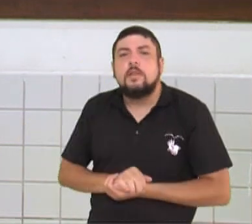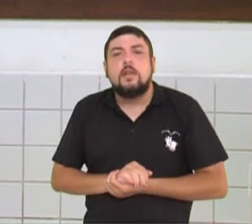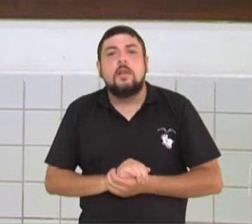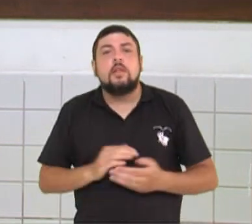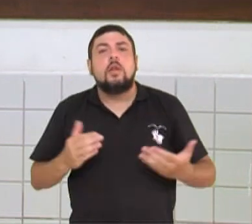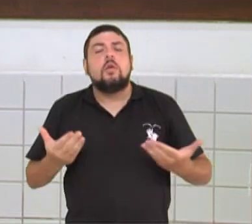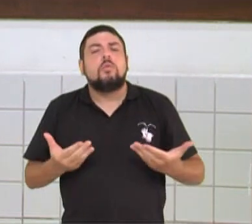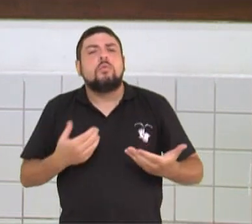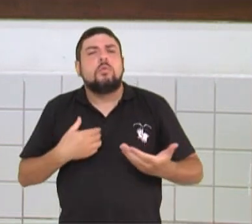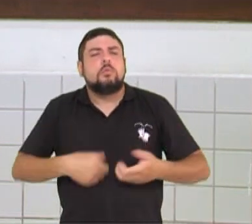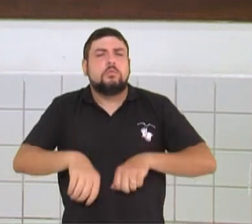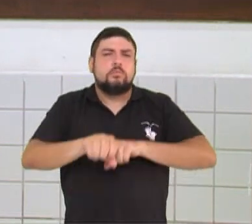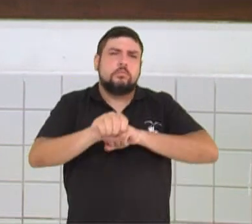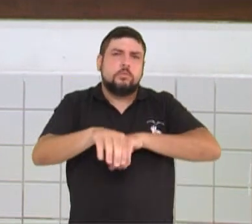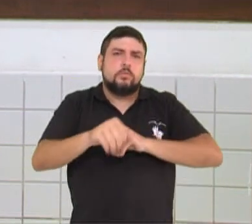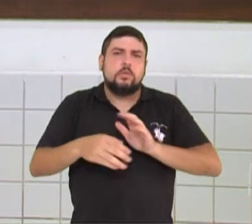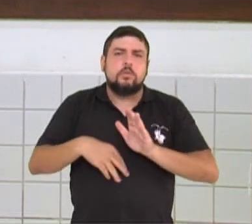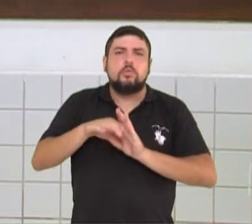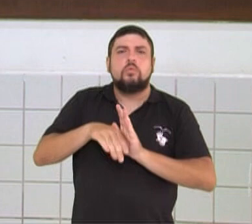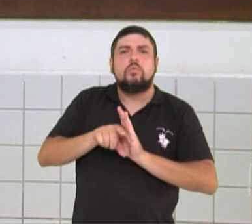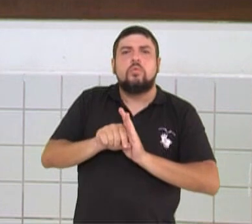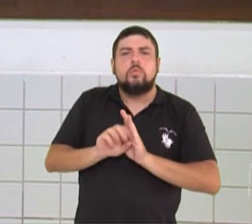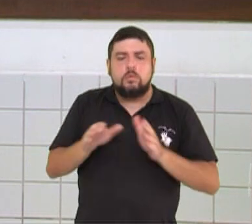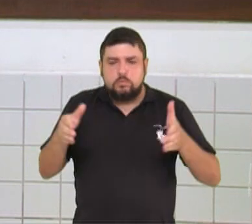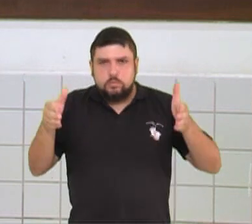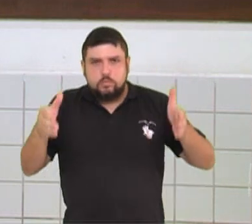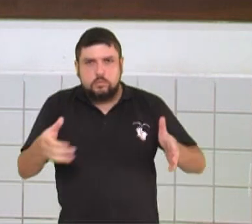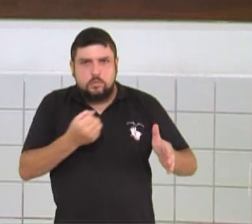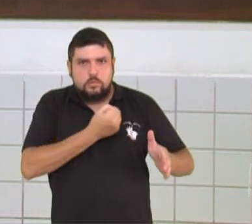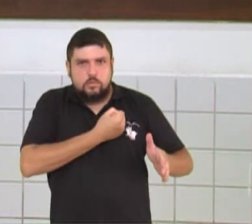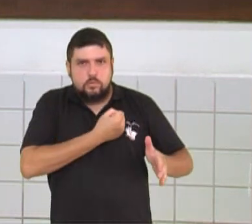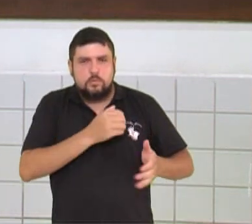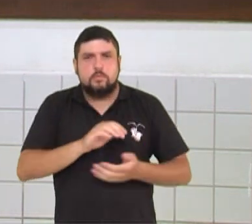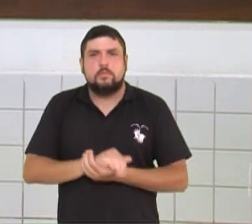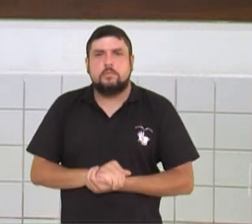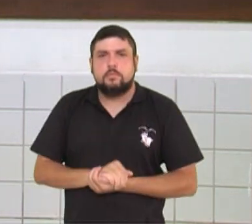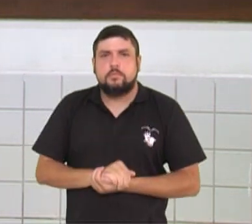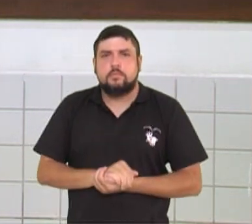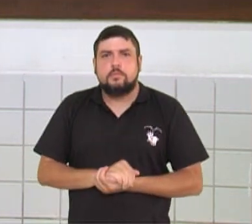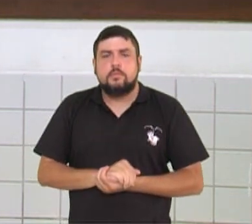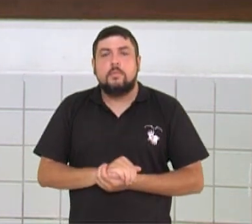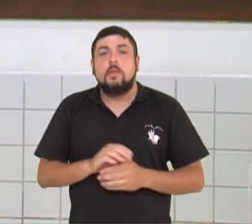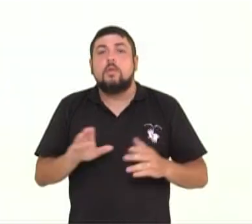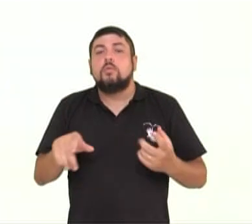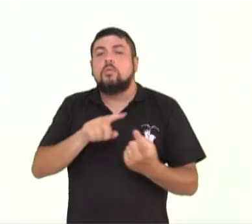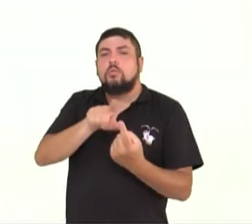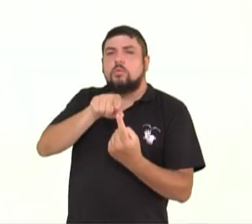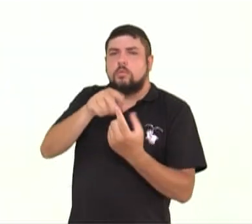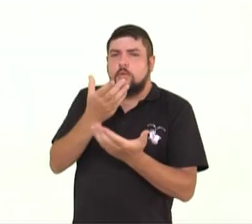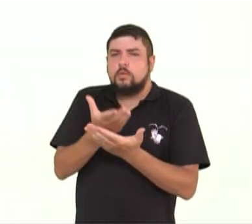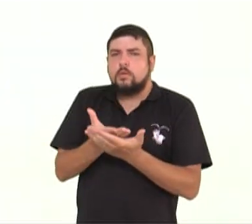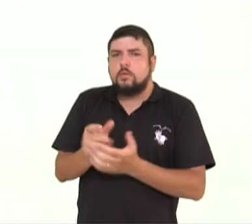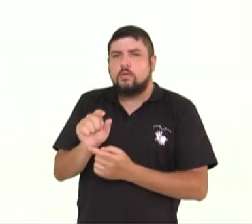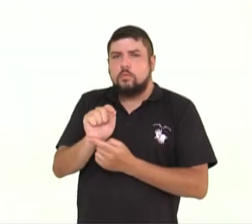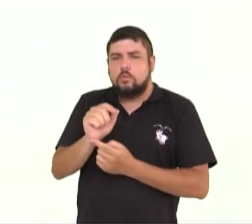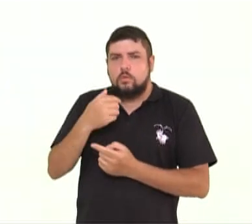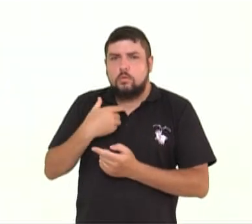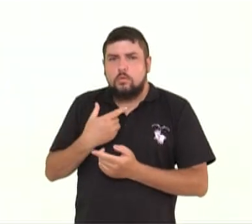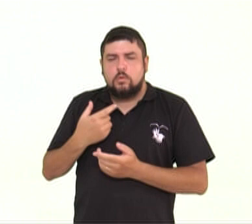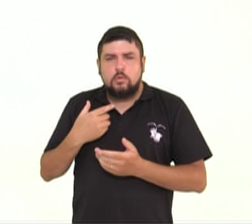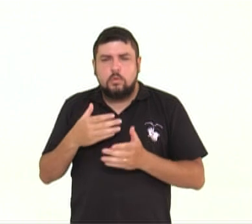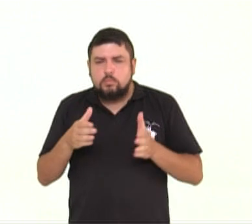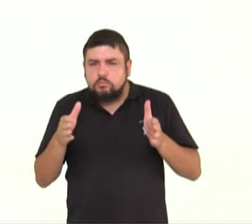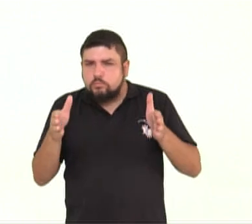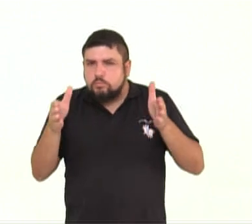vamos trabalhar com vocês um conceito de intervalos numéricos, certo? O objetivo da nossa aula vai ser trabalhar a interpretação